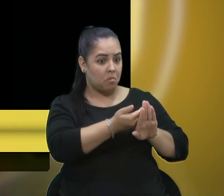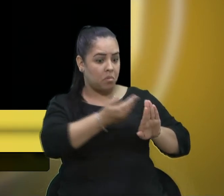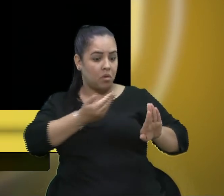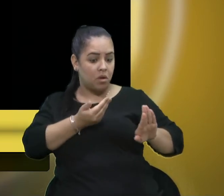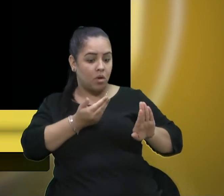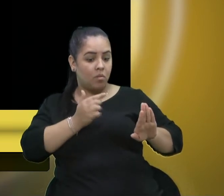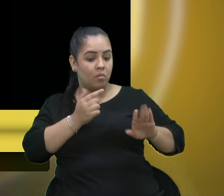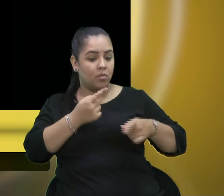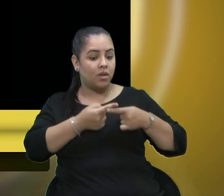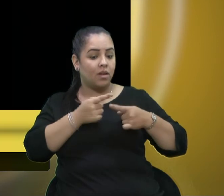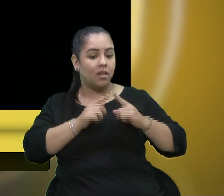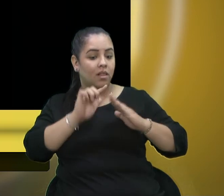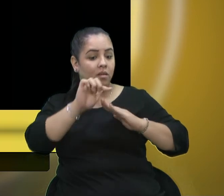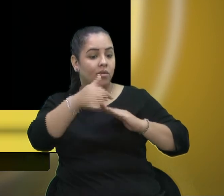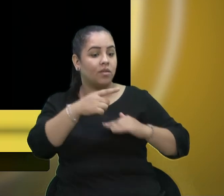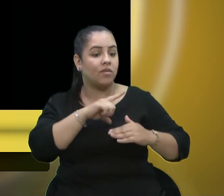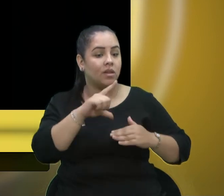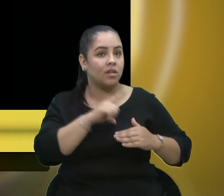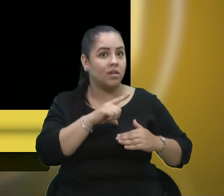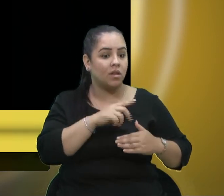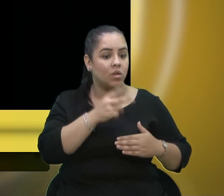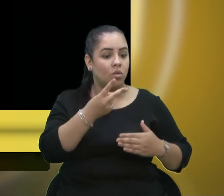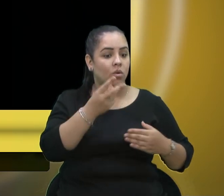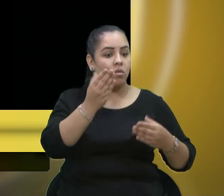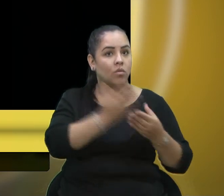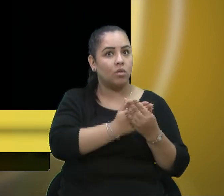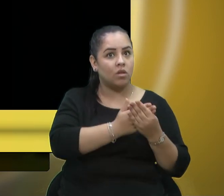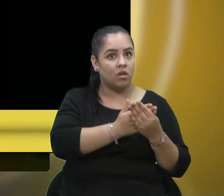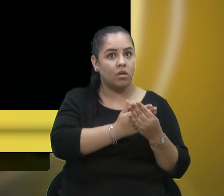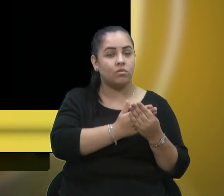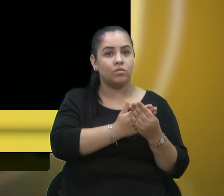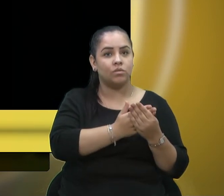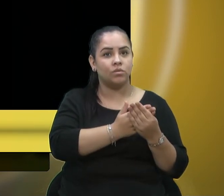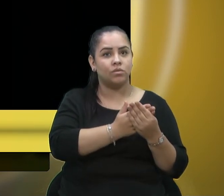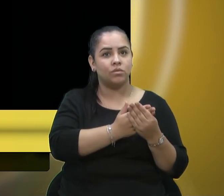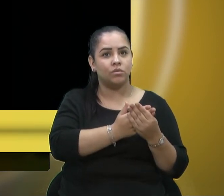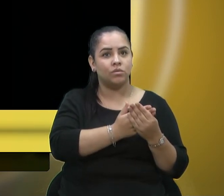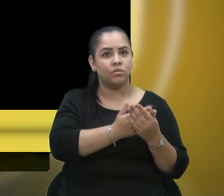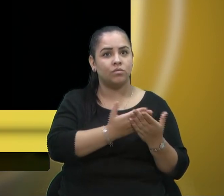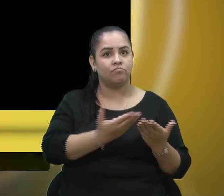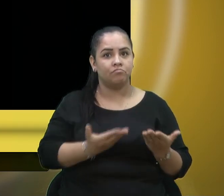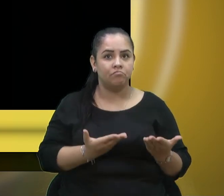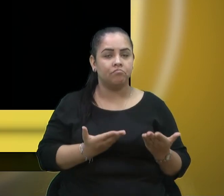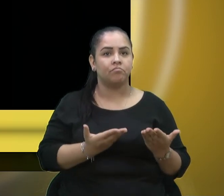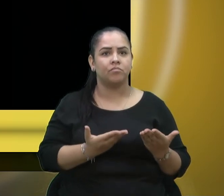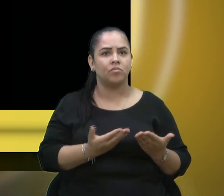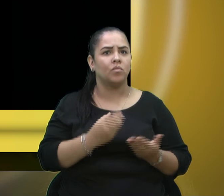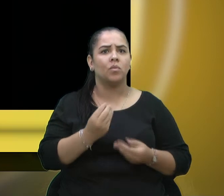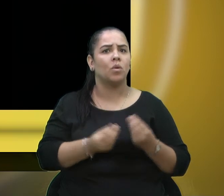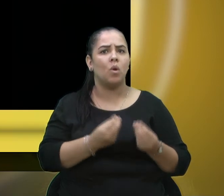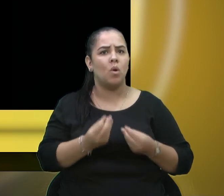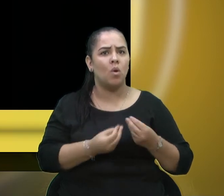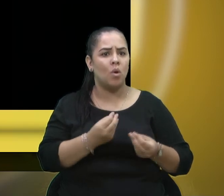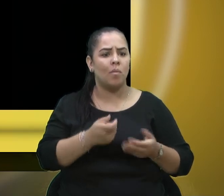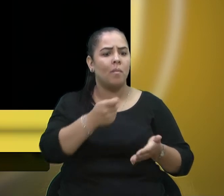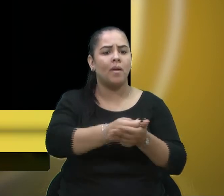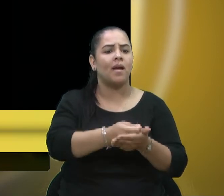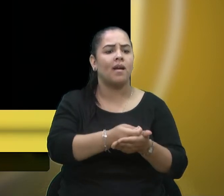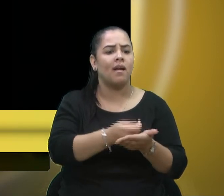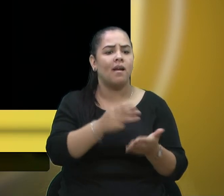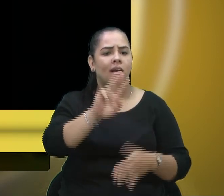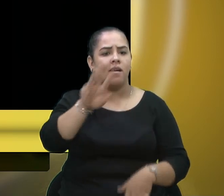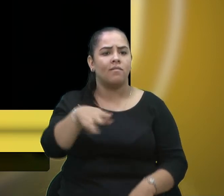vamos ter 2 ações aí que vamos ter que... Como é que nós vamos pagar a Visat? Como é